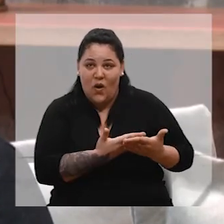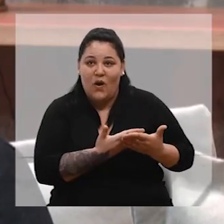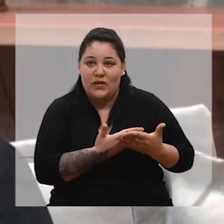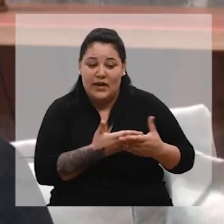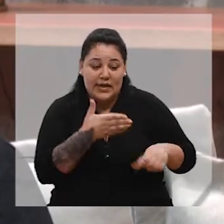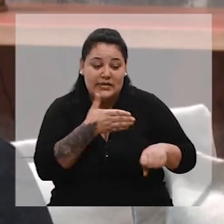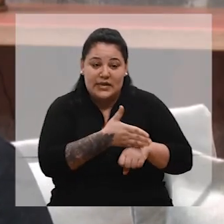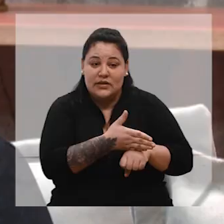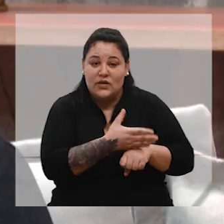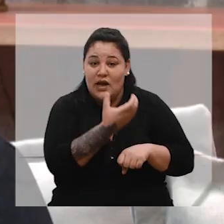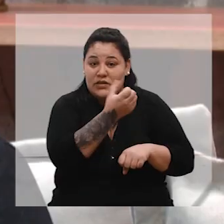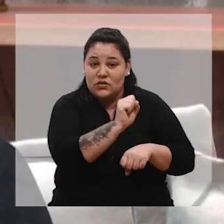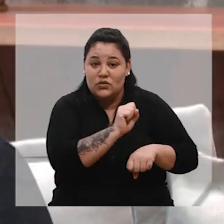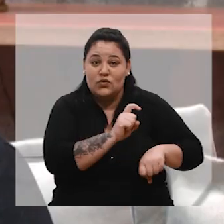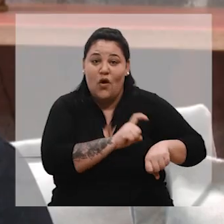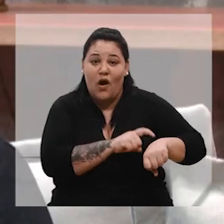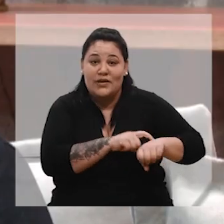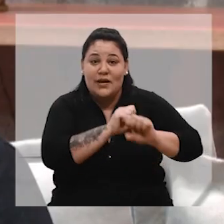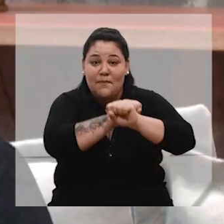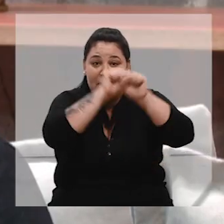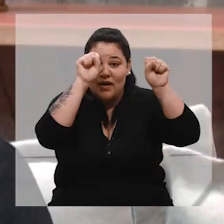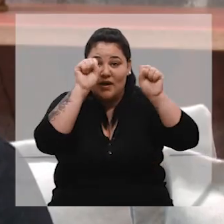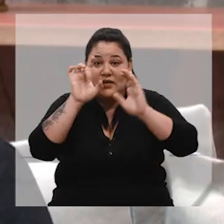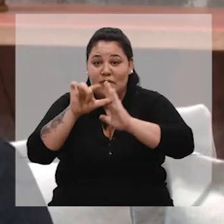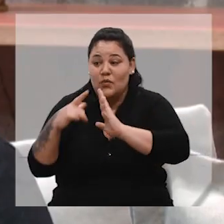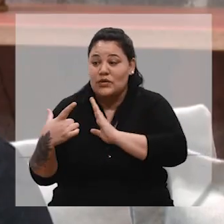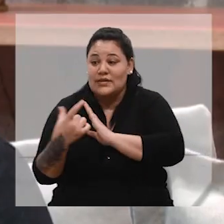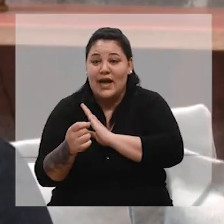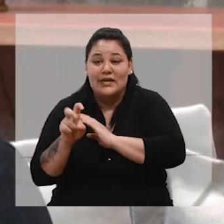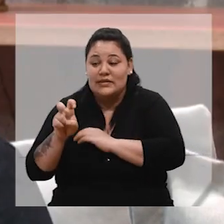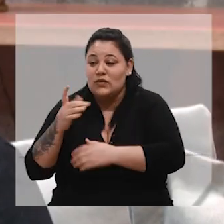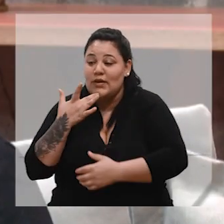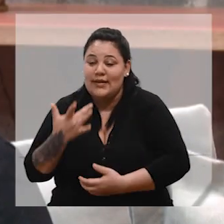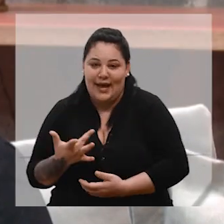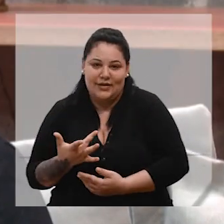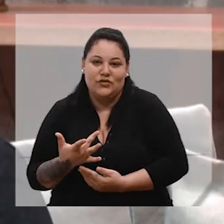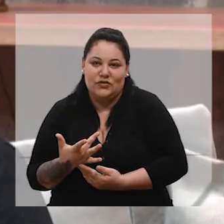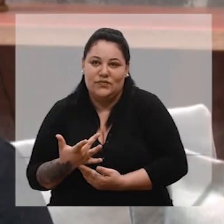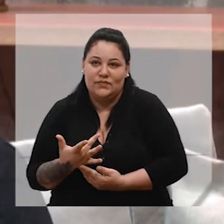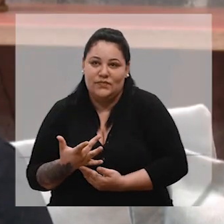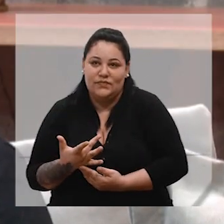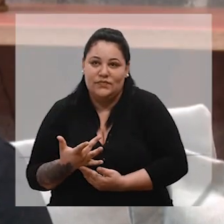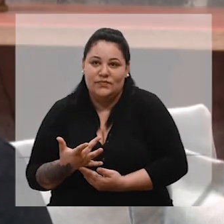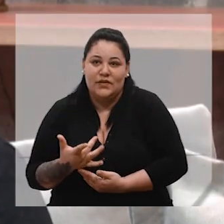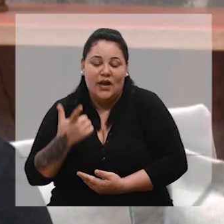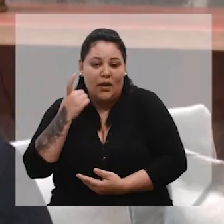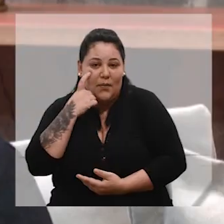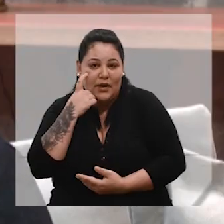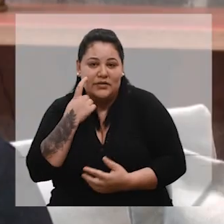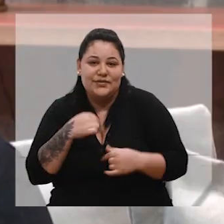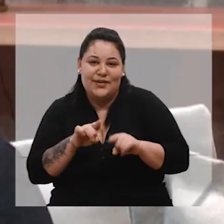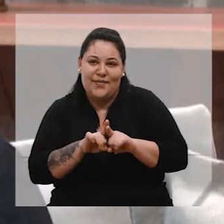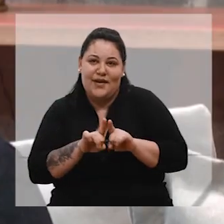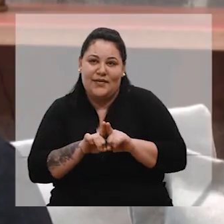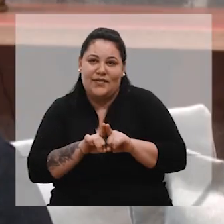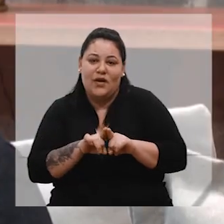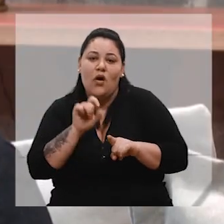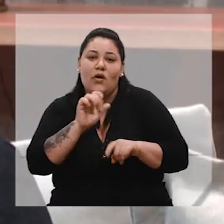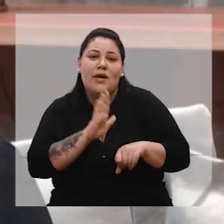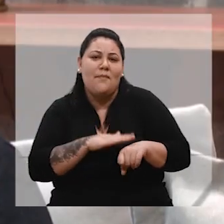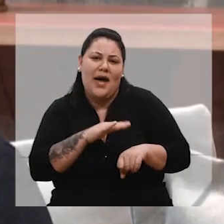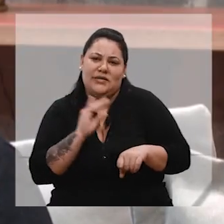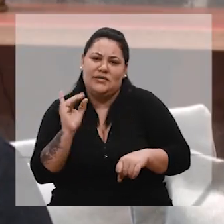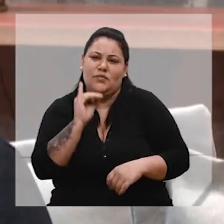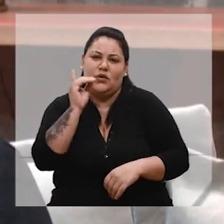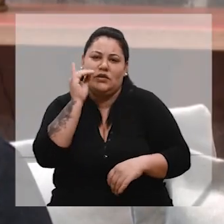nossa escola eles entram às 8 da manhã e saem às 5 da tarde. E eu penso